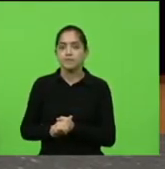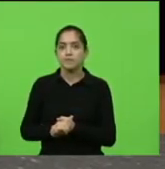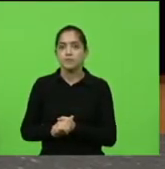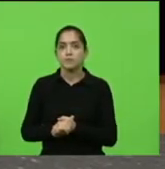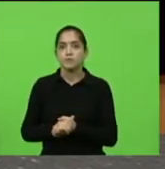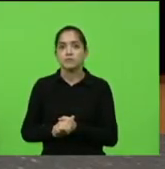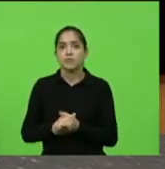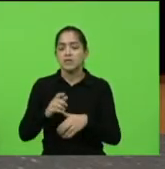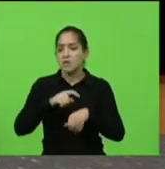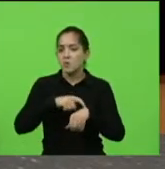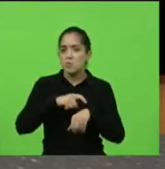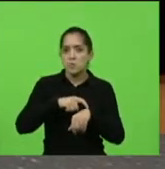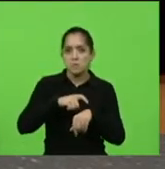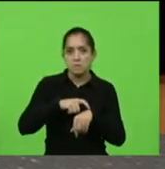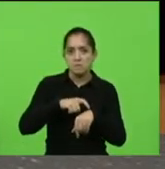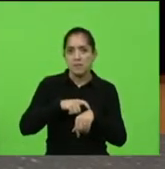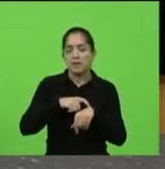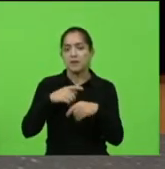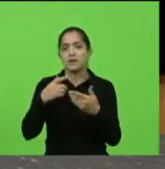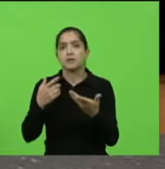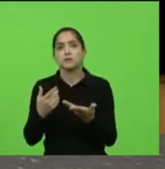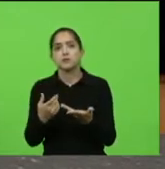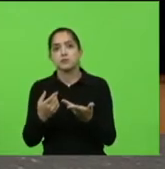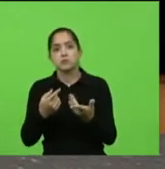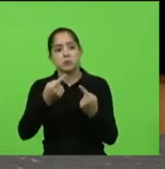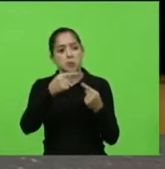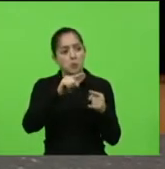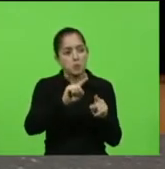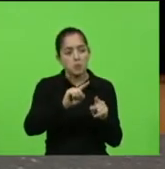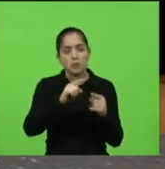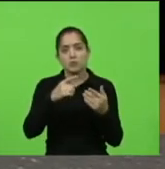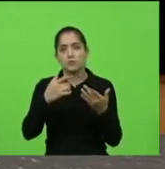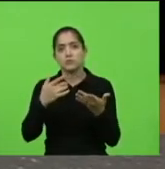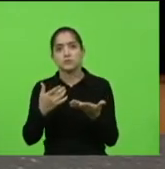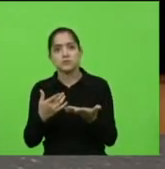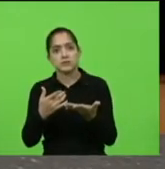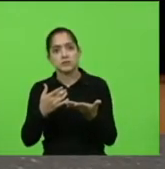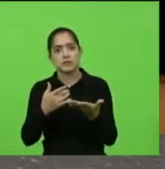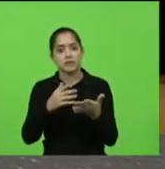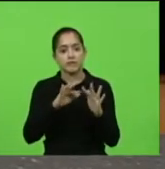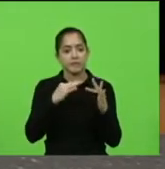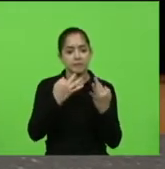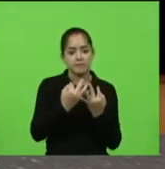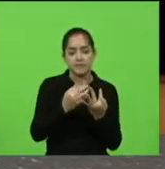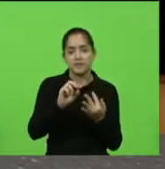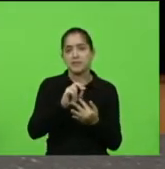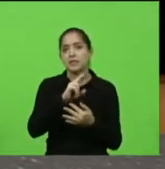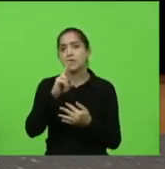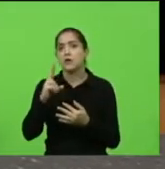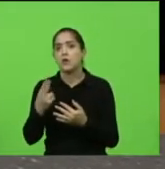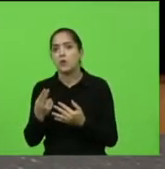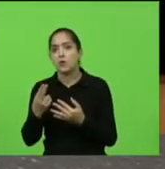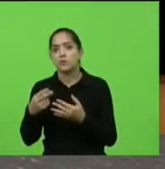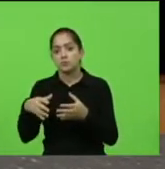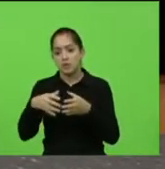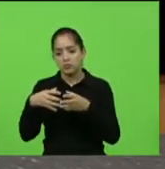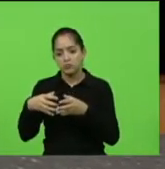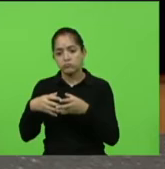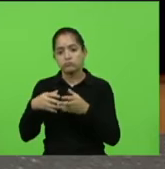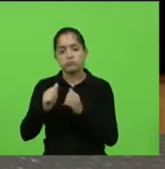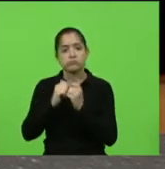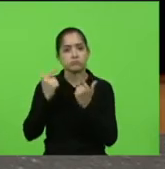desonrou, seja a sua família, seja o nosso partido, seja a sociedade